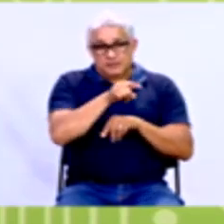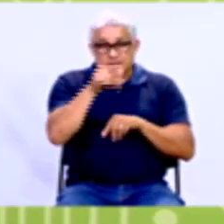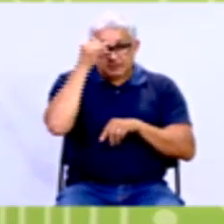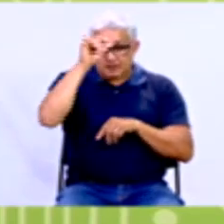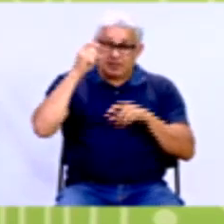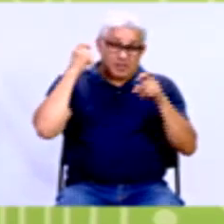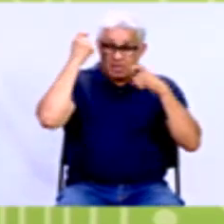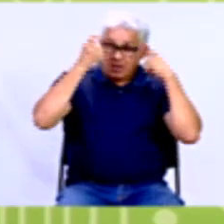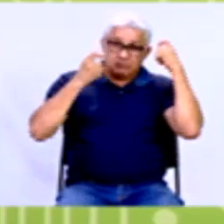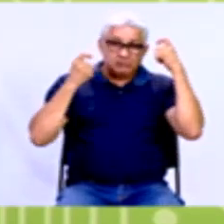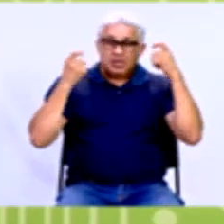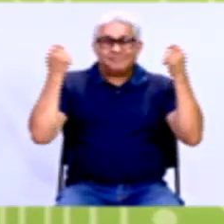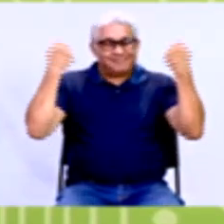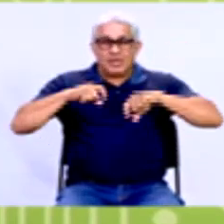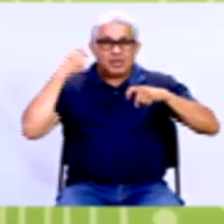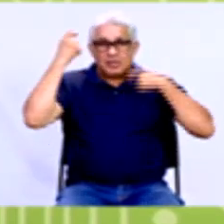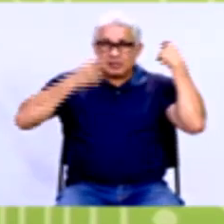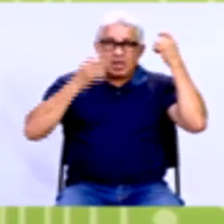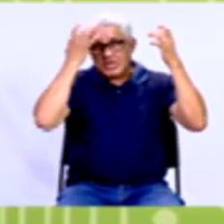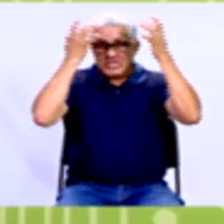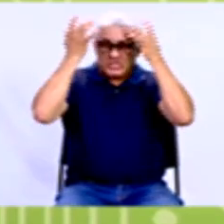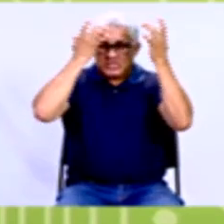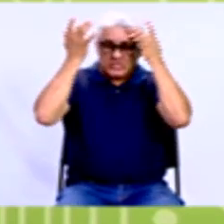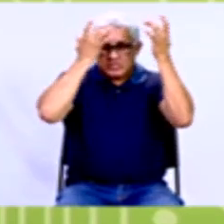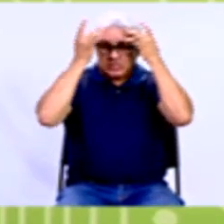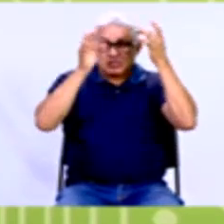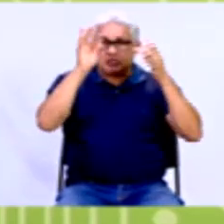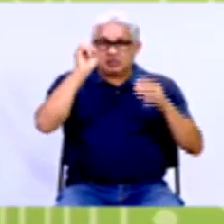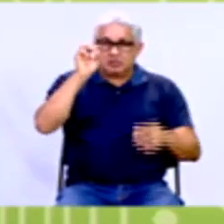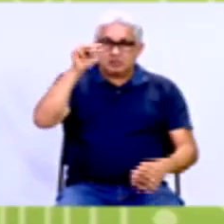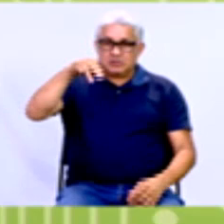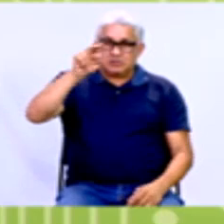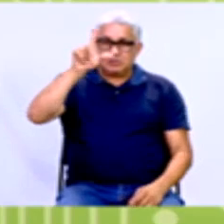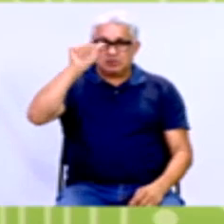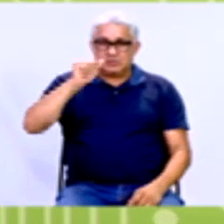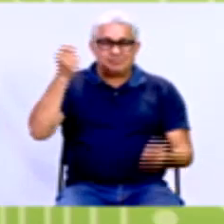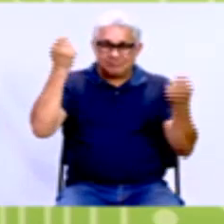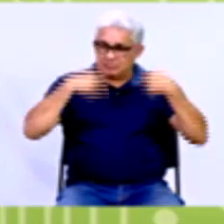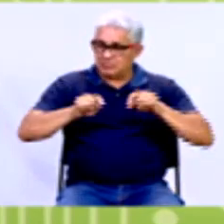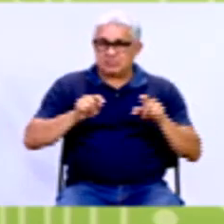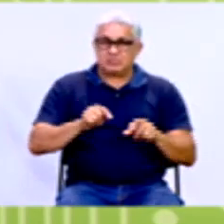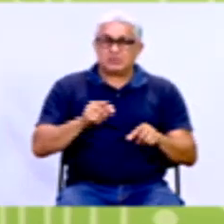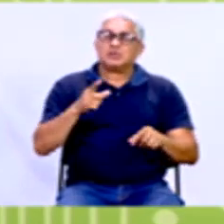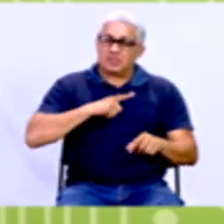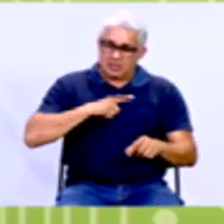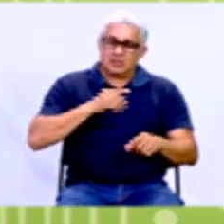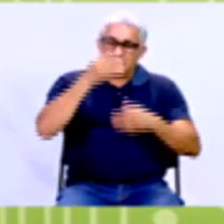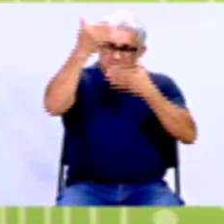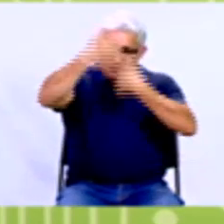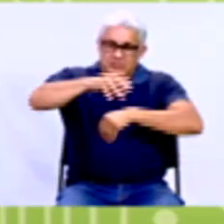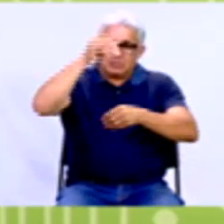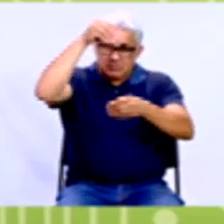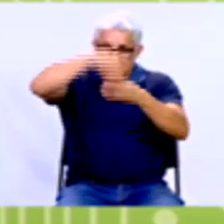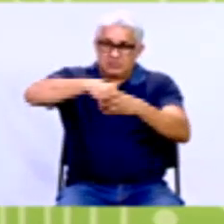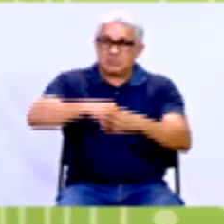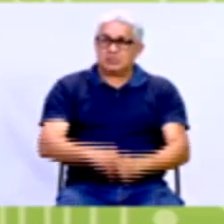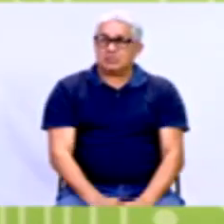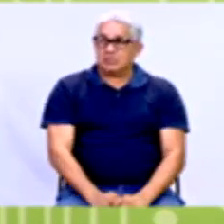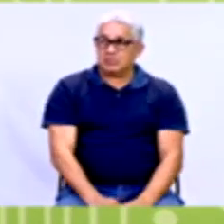ficar se preocupando em decorar a fórmula, que não tem necessidade disso, tá? A fórmula vai constar na prova. E